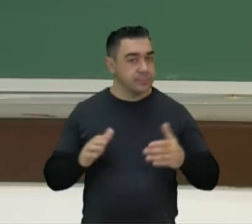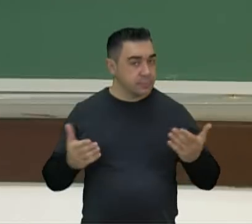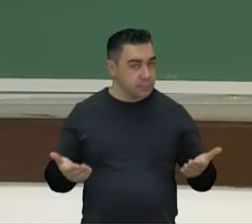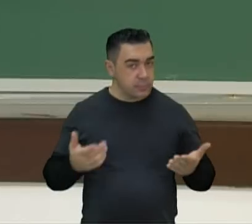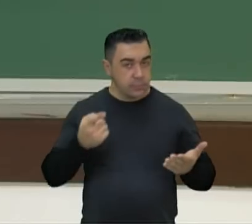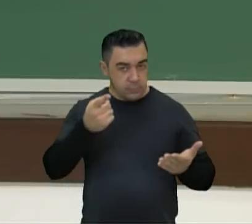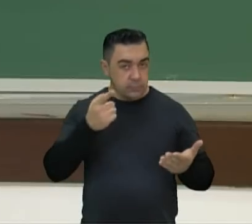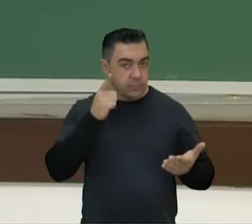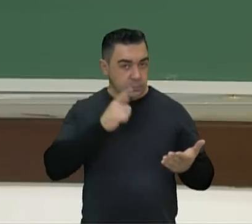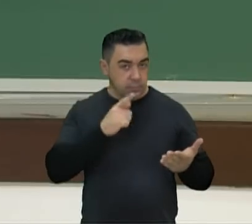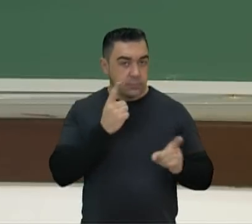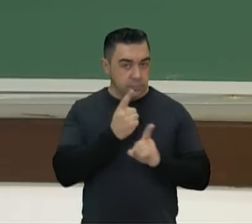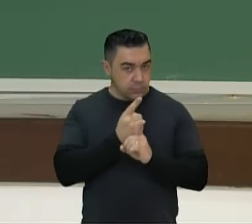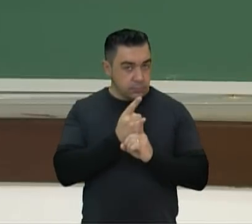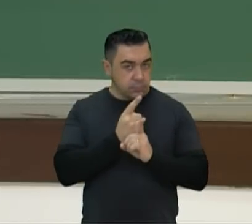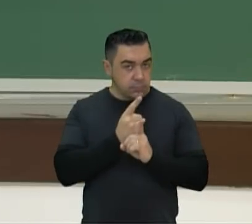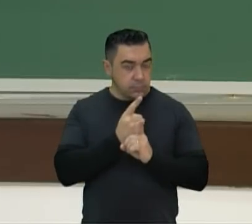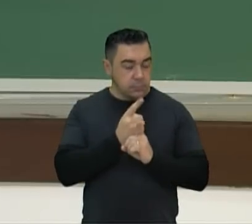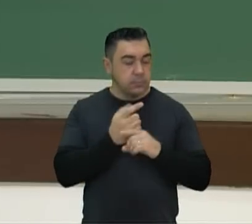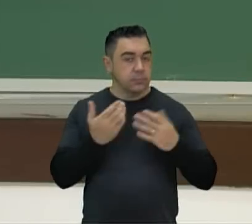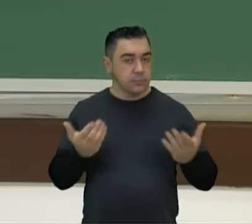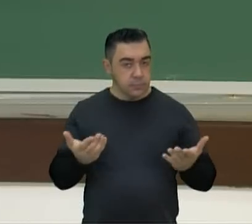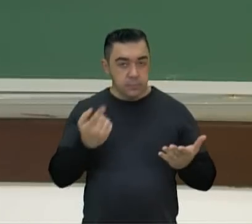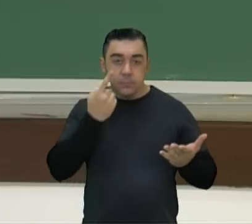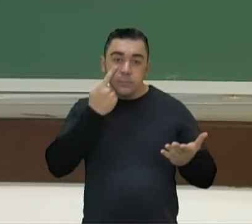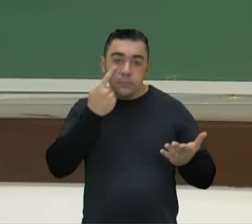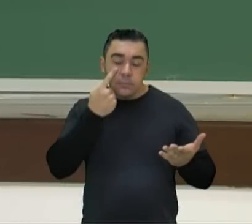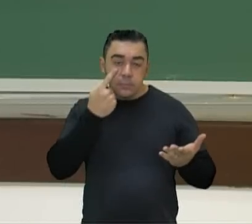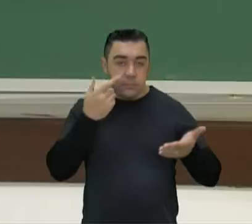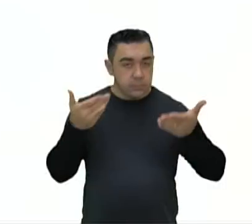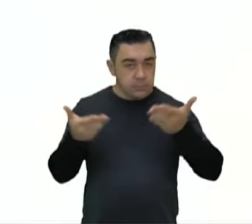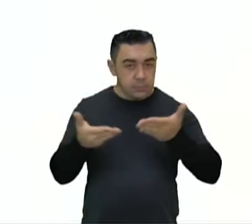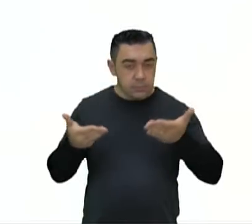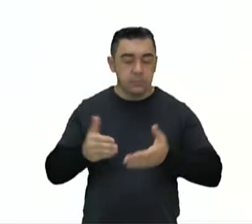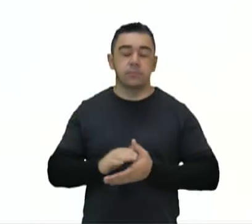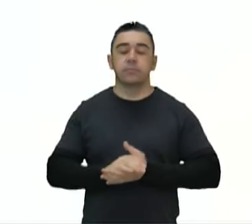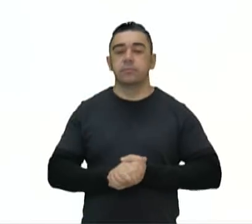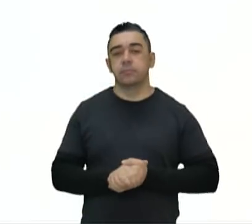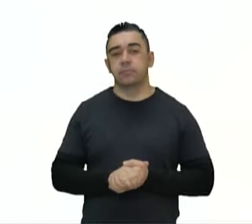Então, conseguiram identificar? Vamos verificar aqui, ó.